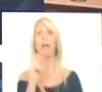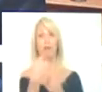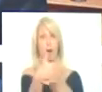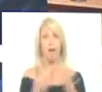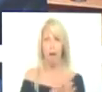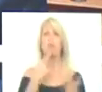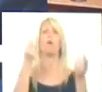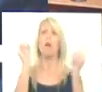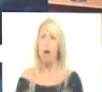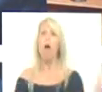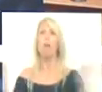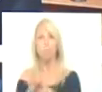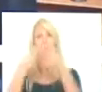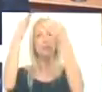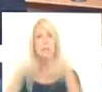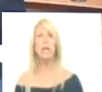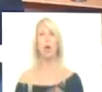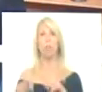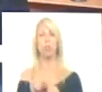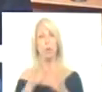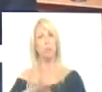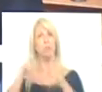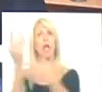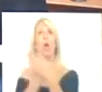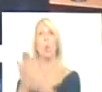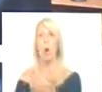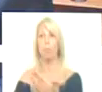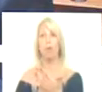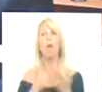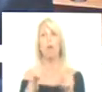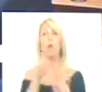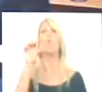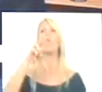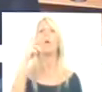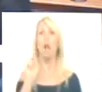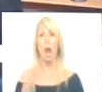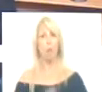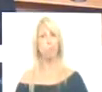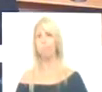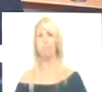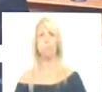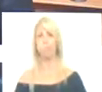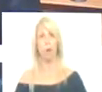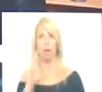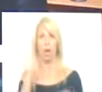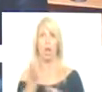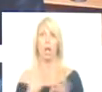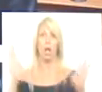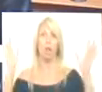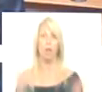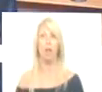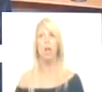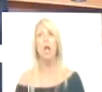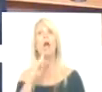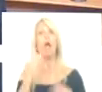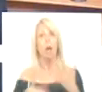a sério às políticas de crescimento económico, à ativação do crédito que congelaram de forma incrível. À captação de investimento, à